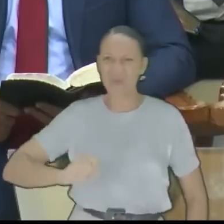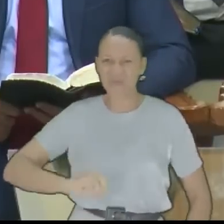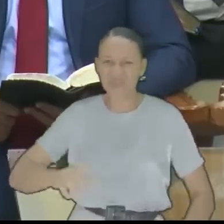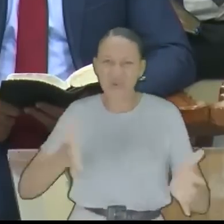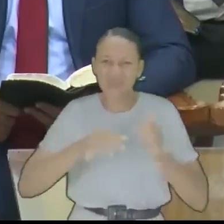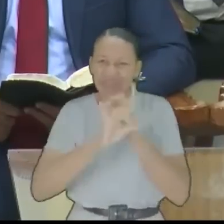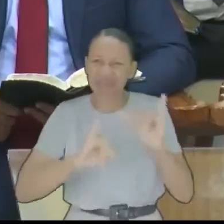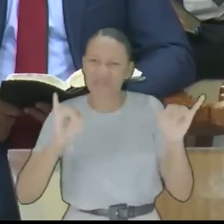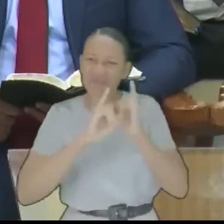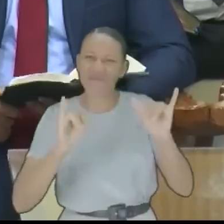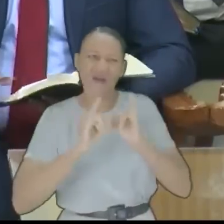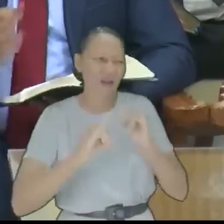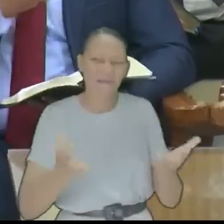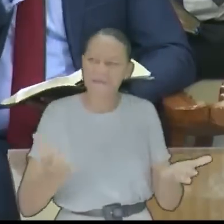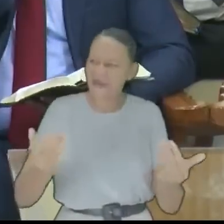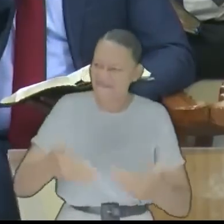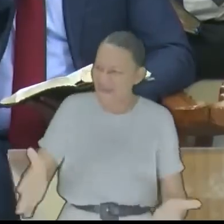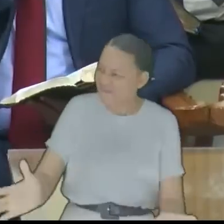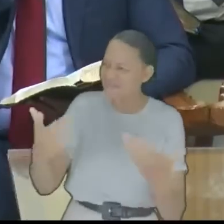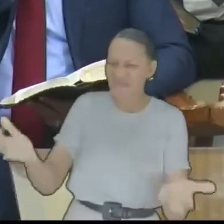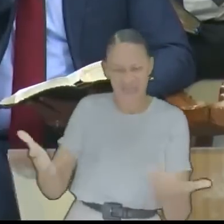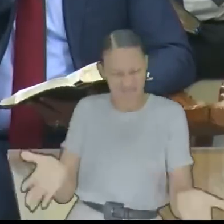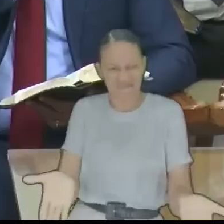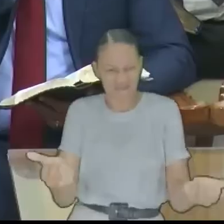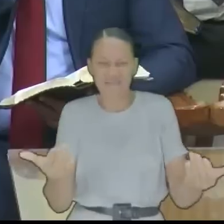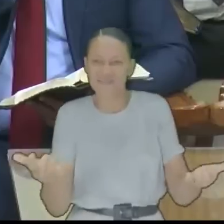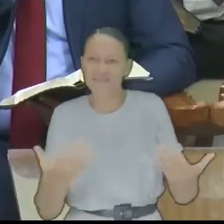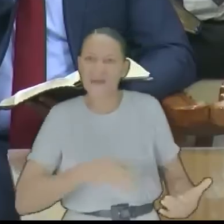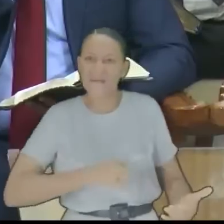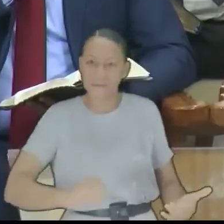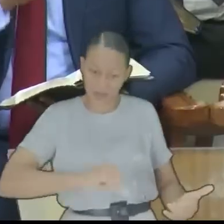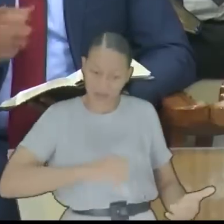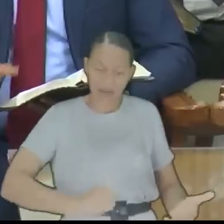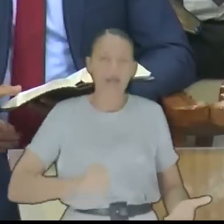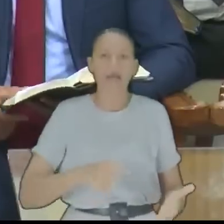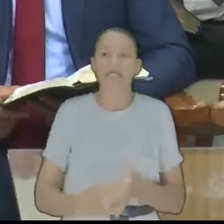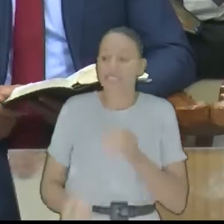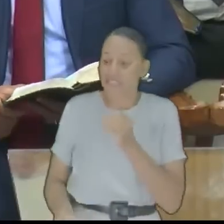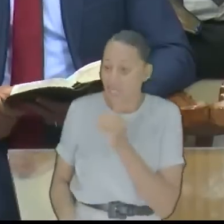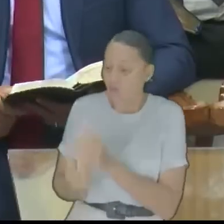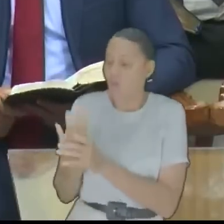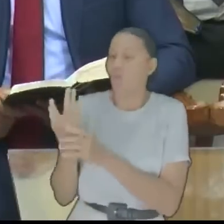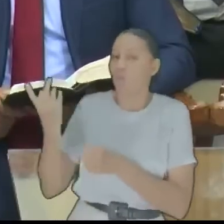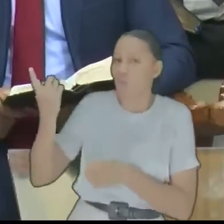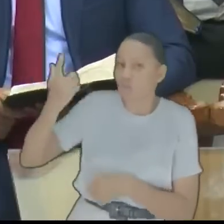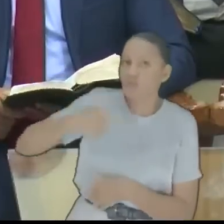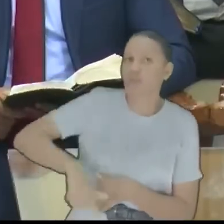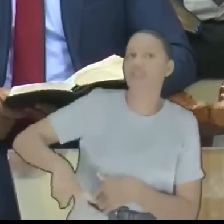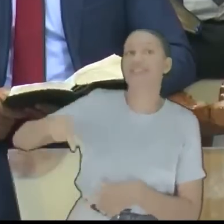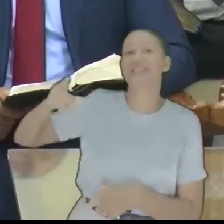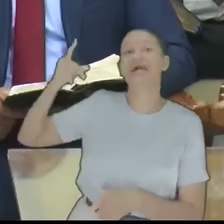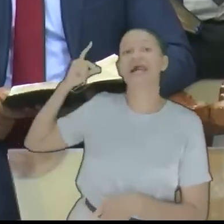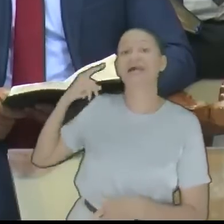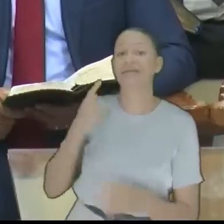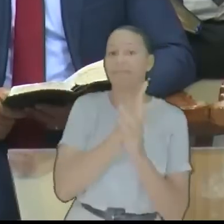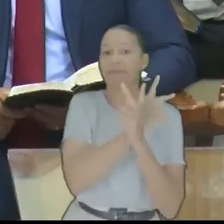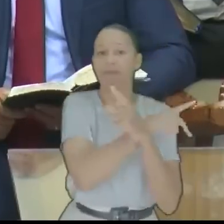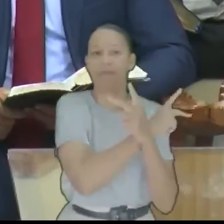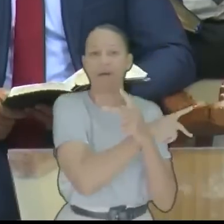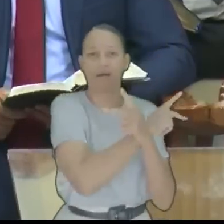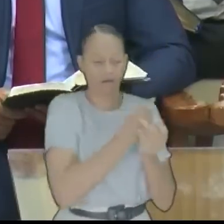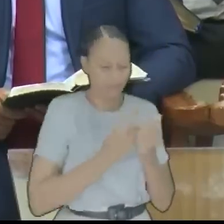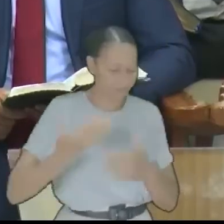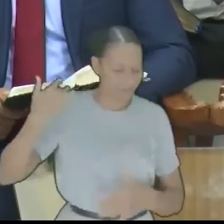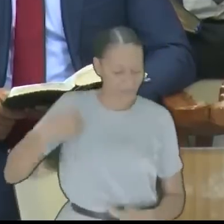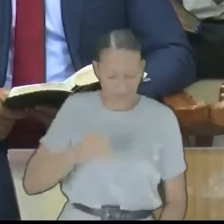propagado hoje, que está sendo incentivado hoje, ele está renascendo do velho paganismo. No